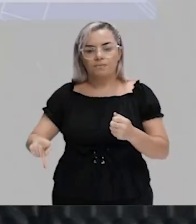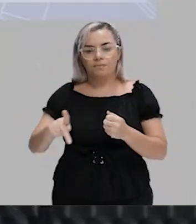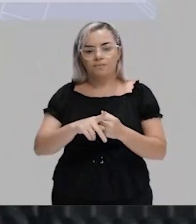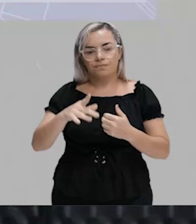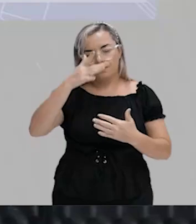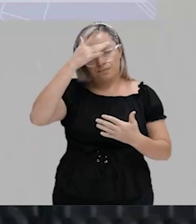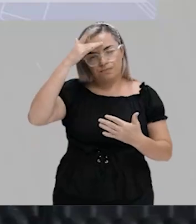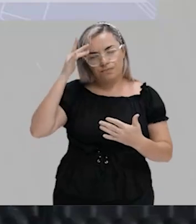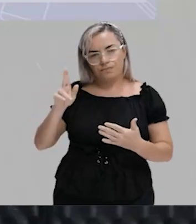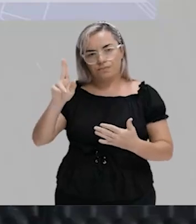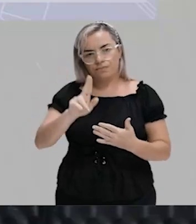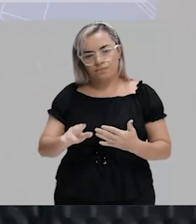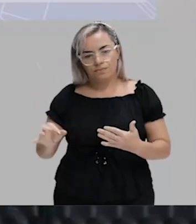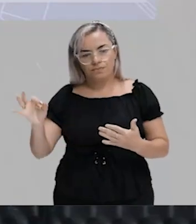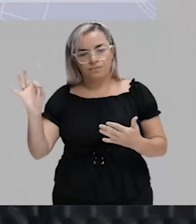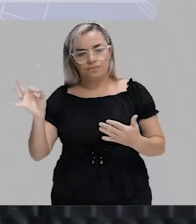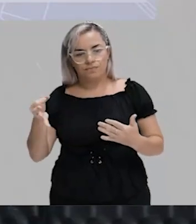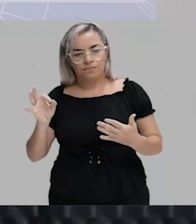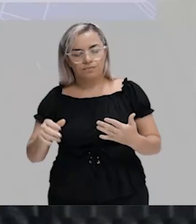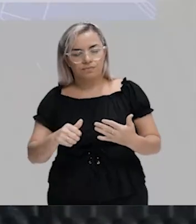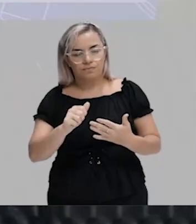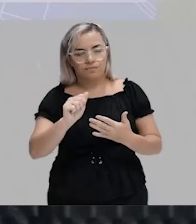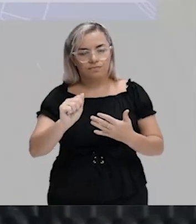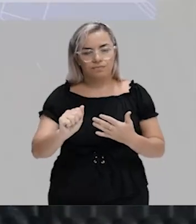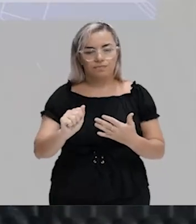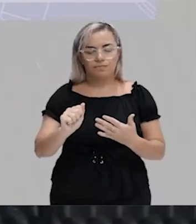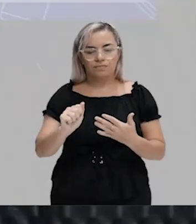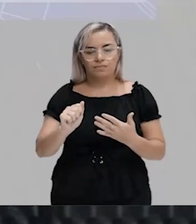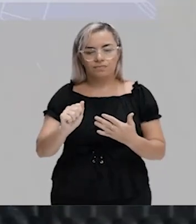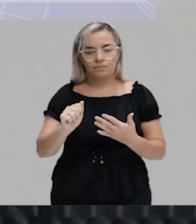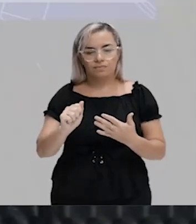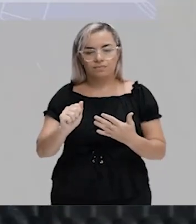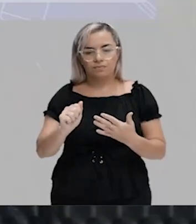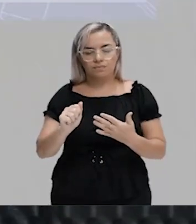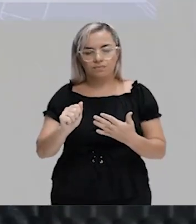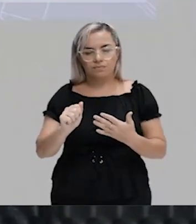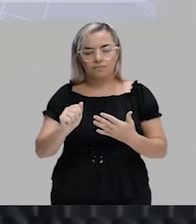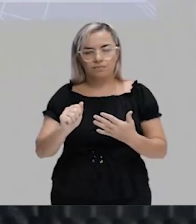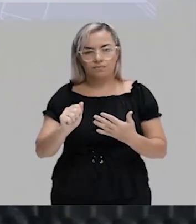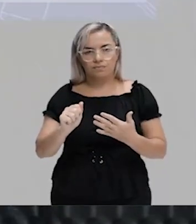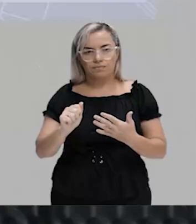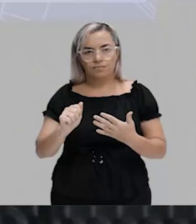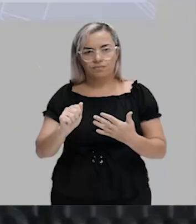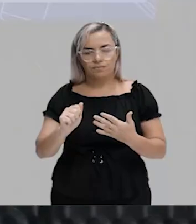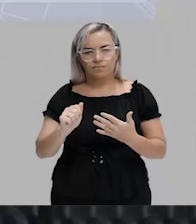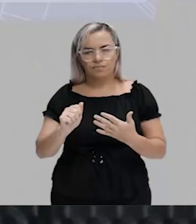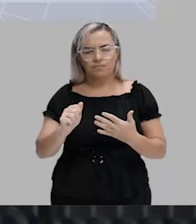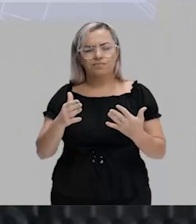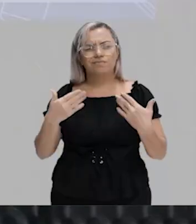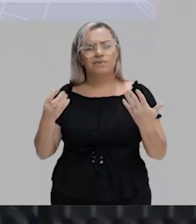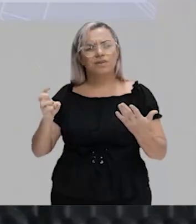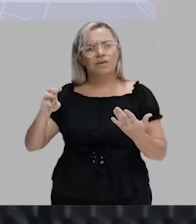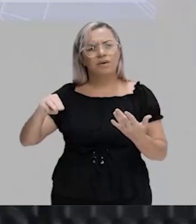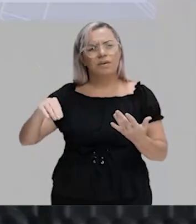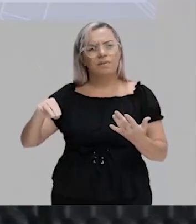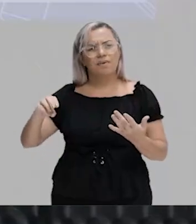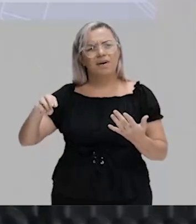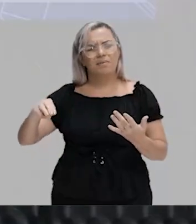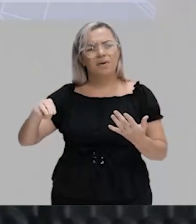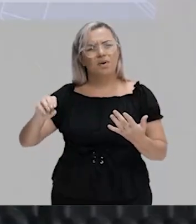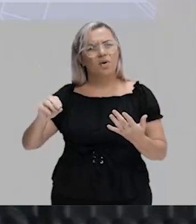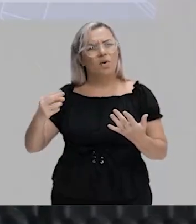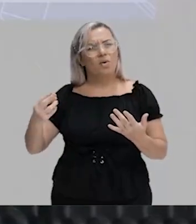corretamente. Letra A. Este é um problema para mim resolver. Seria para mim resolver ou para eu